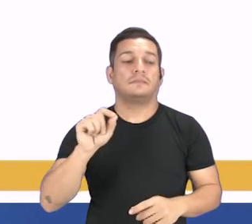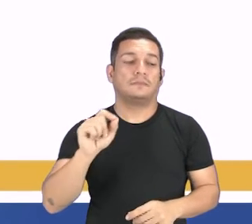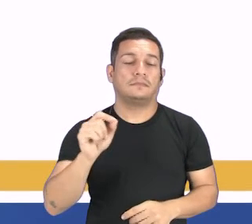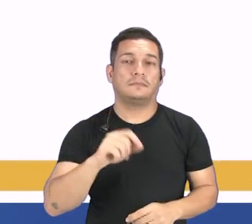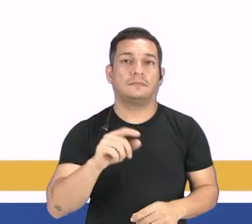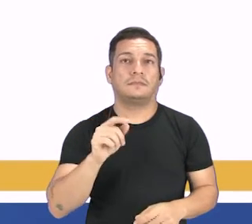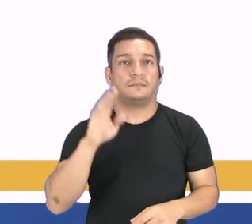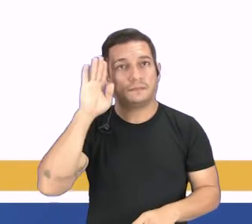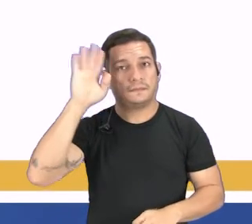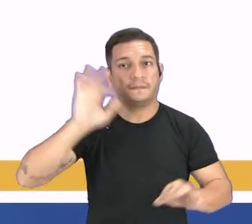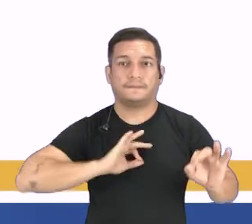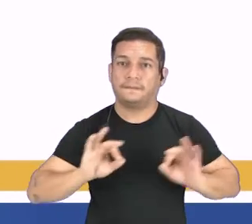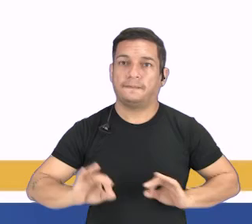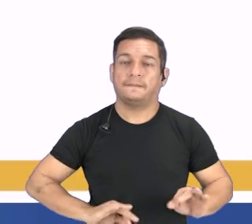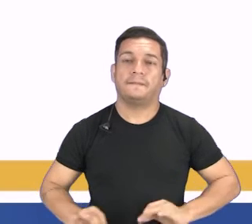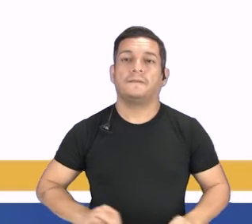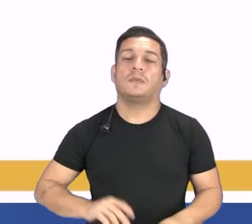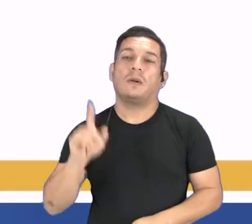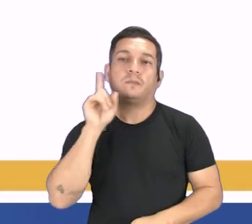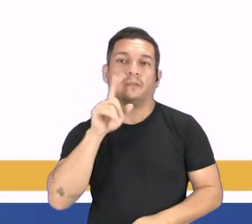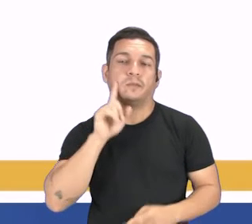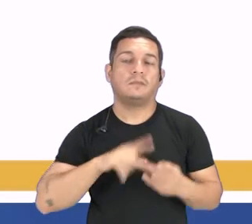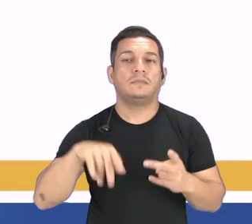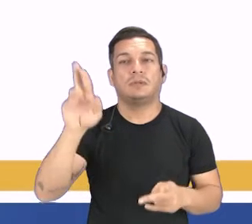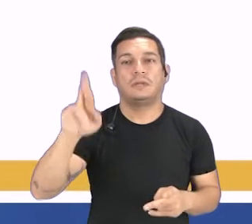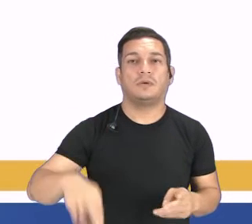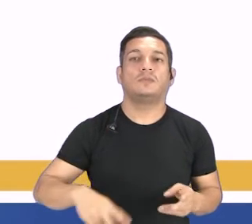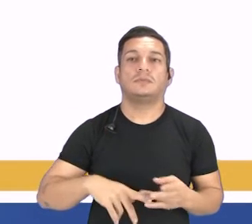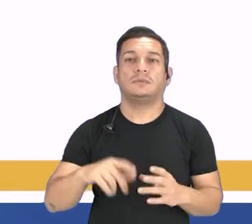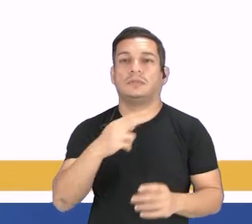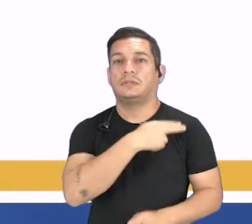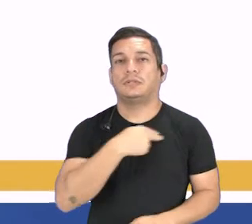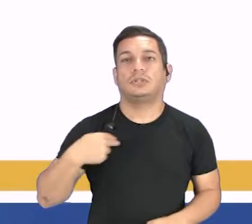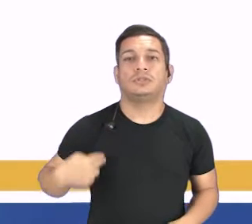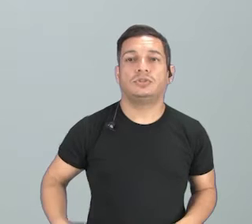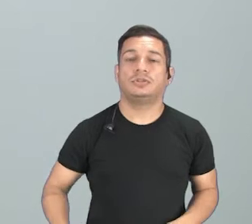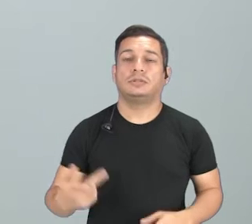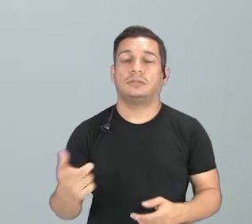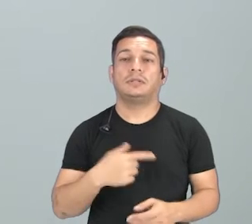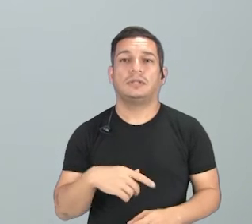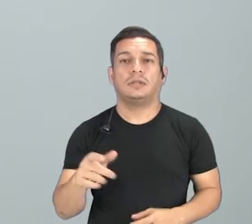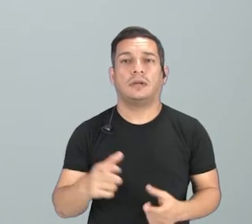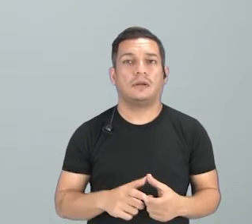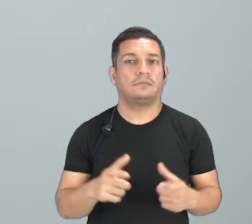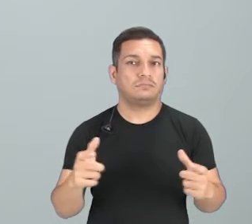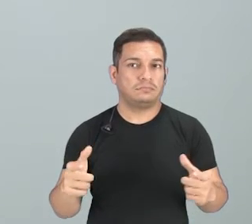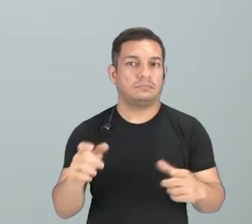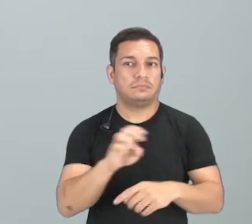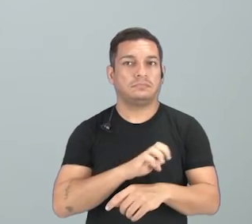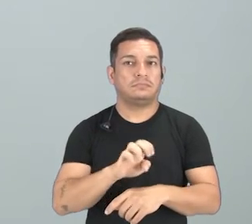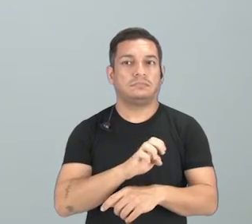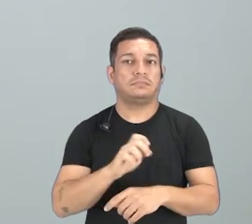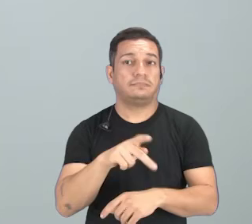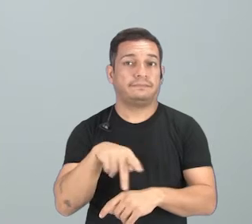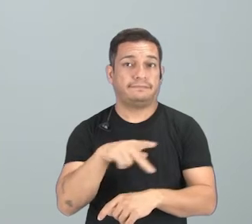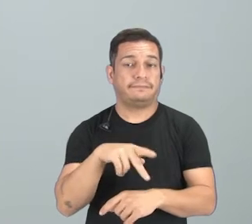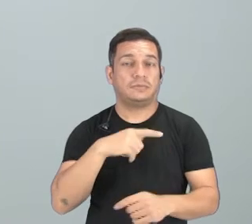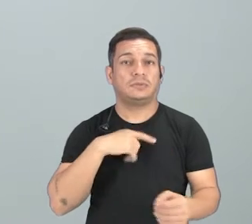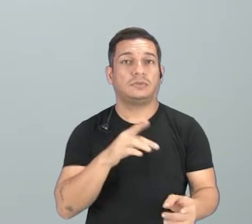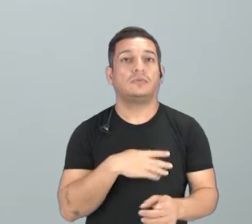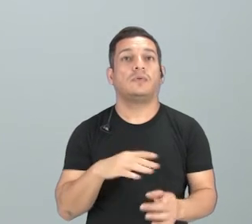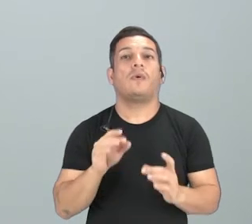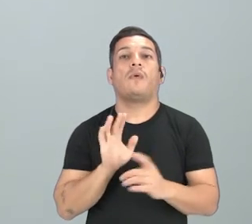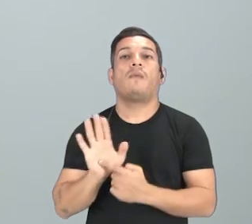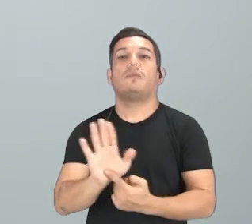parada militar nos Estados Unidos, na Rússia, na China, onde essas grandes potências expõem, né, esses achados e